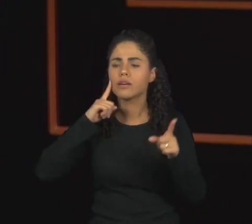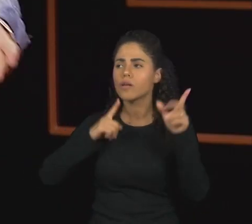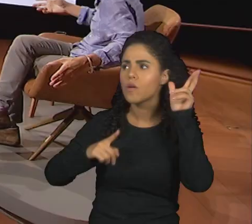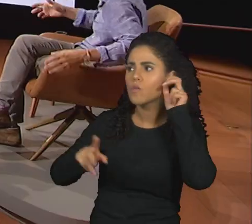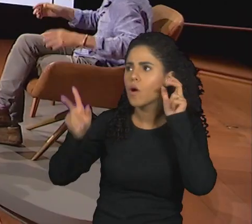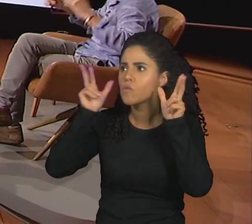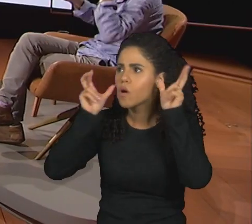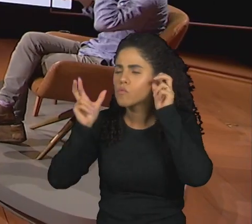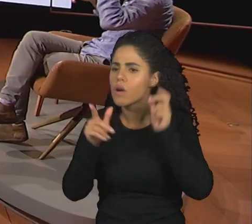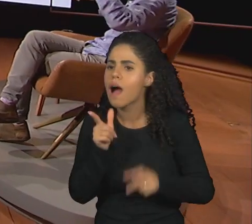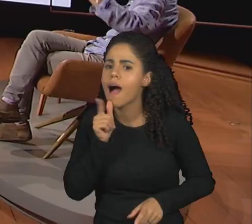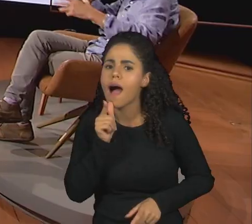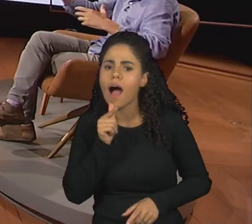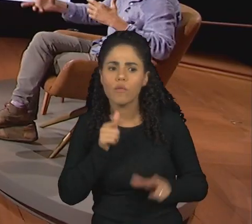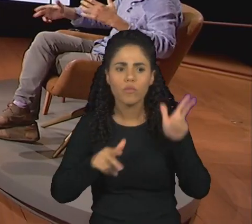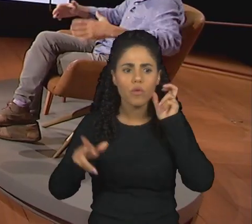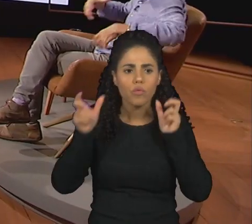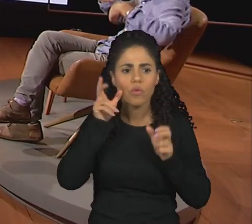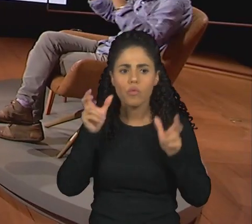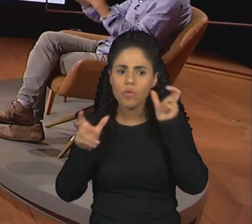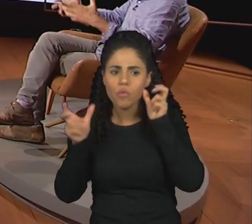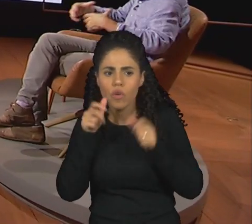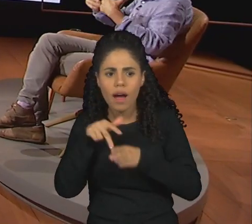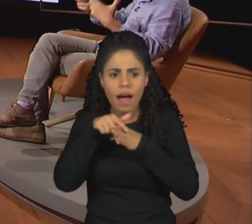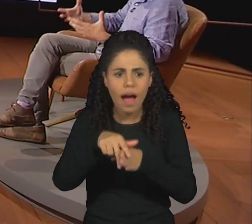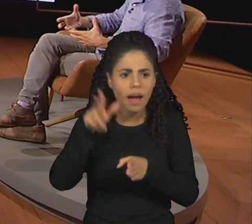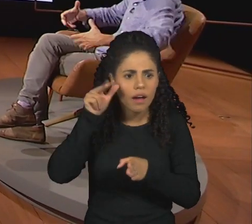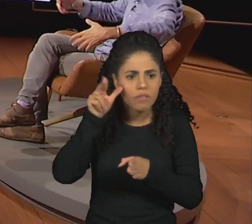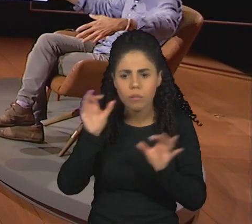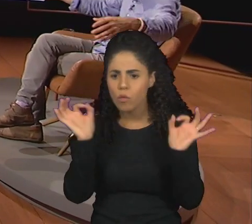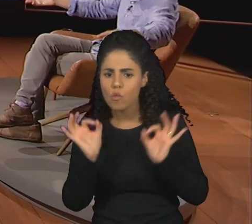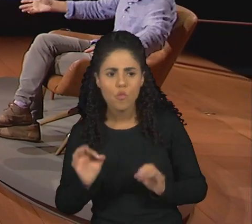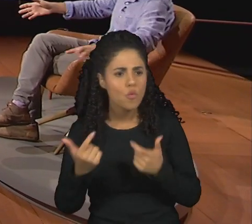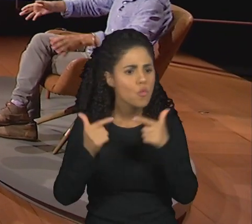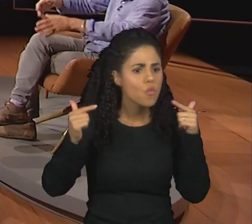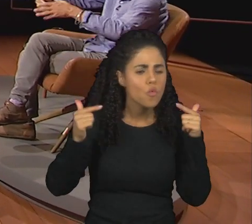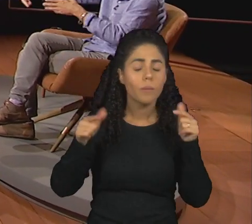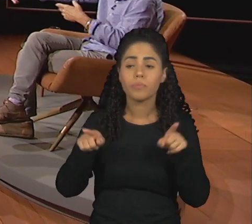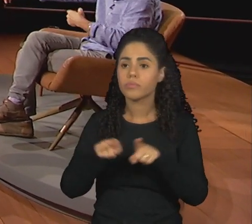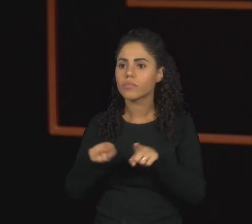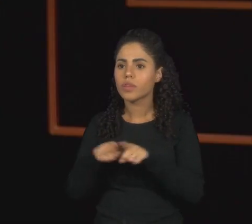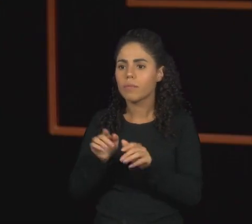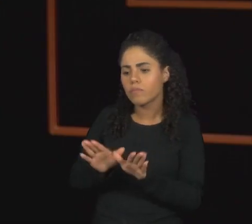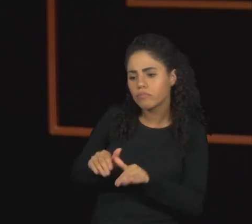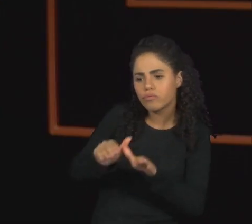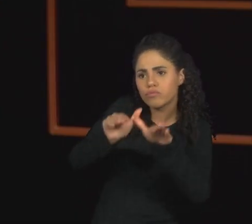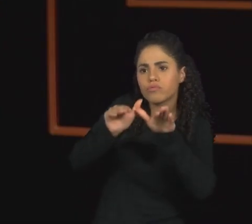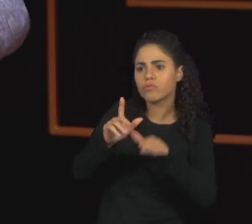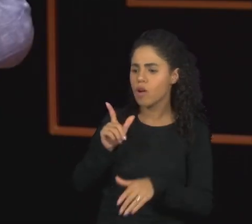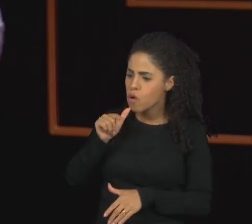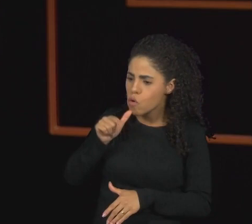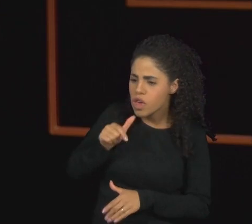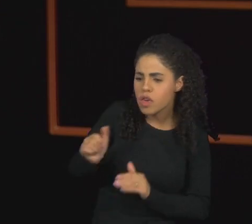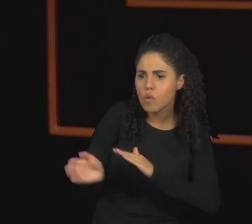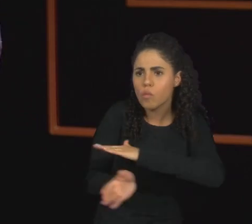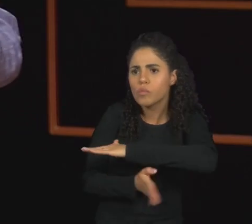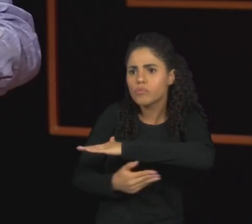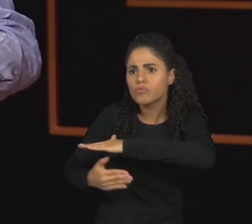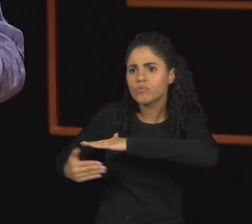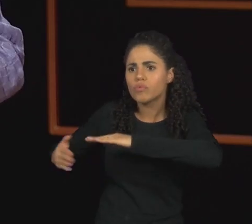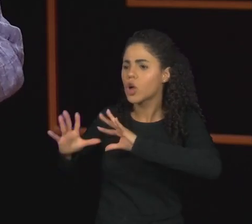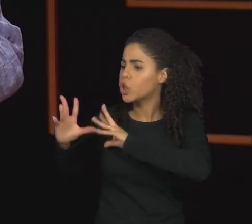água, mas não tem água. Você ouve os cavalos e não tem cavalo, é tudo. E os atores fazem pássaros, fazem o rio, fazem os peixes, fazem os